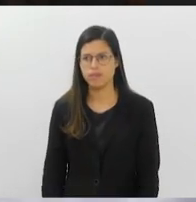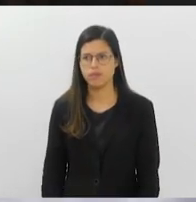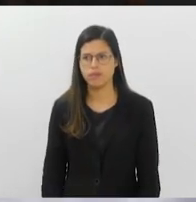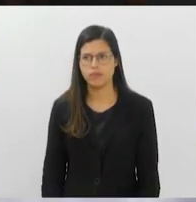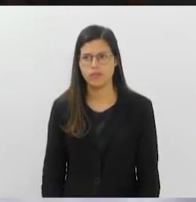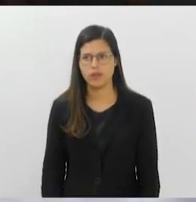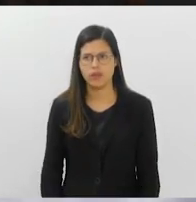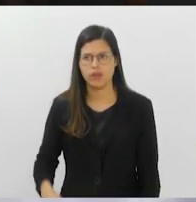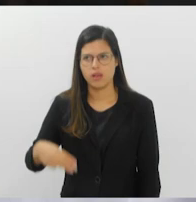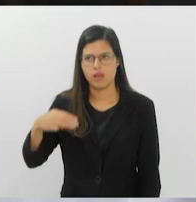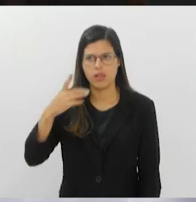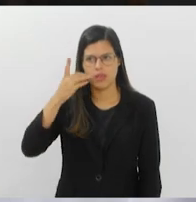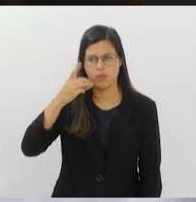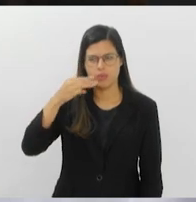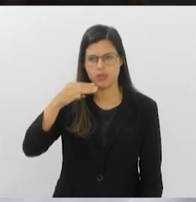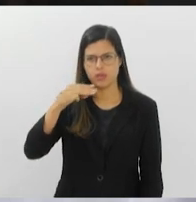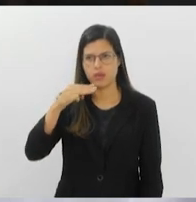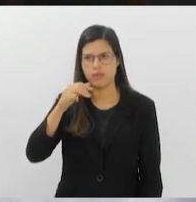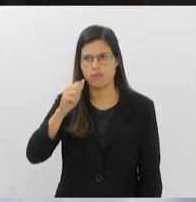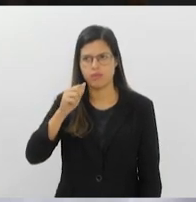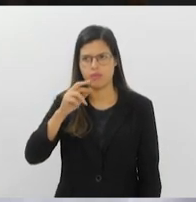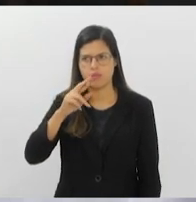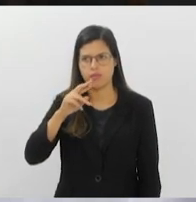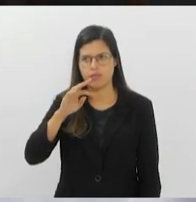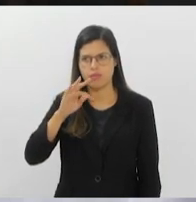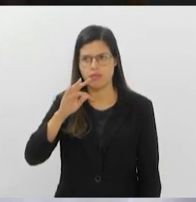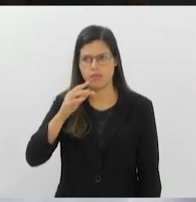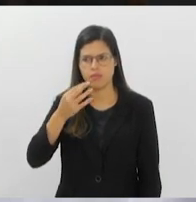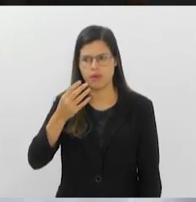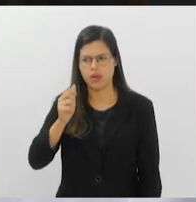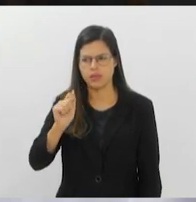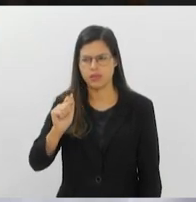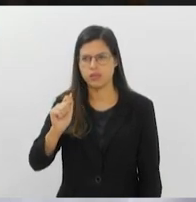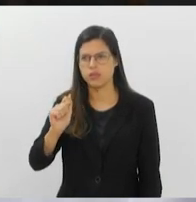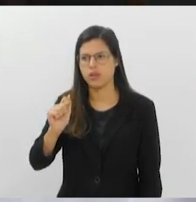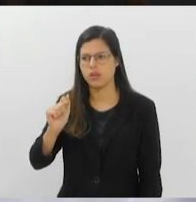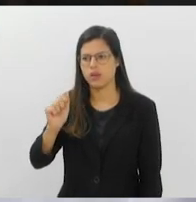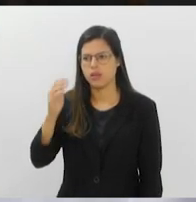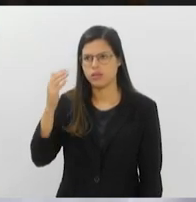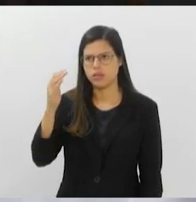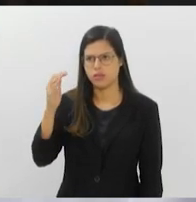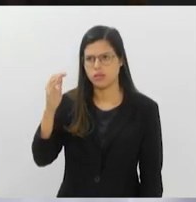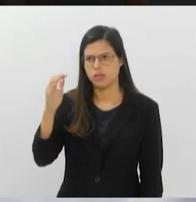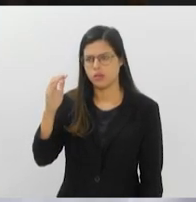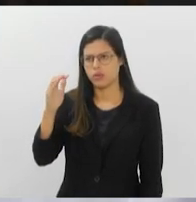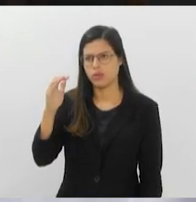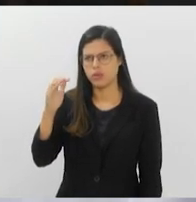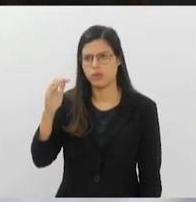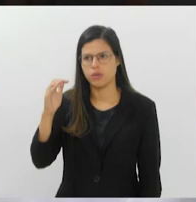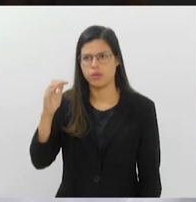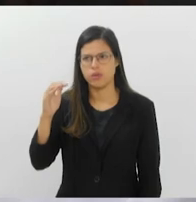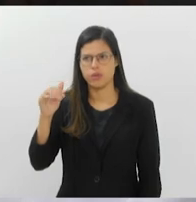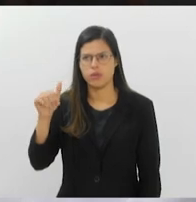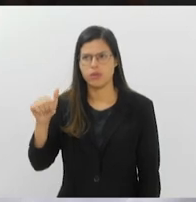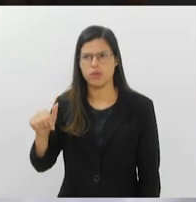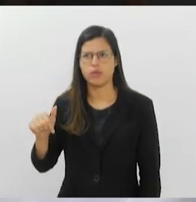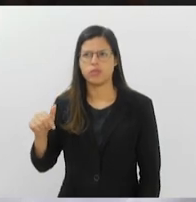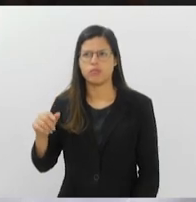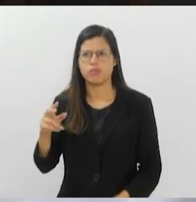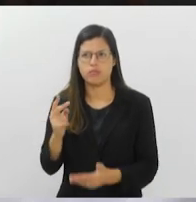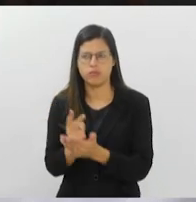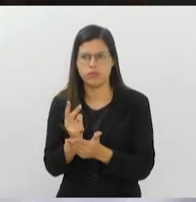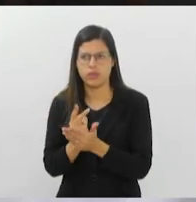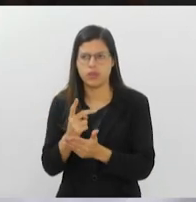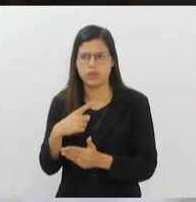A Marta estava destacando aqui, que também é de Niterói. A gente, recentemente, em Niterói, se deparou com uma produção de narrativas de medo